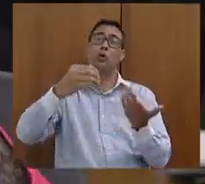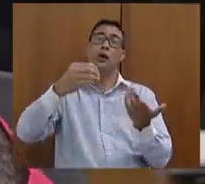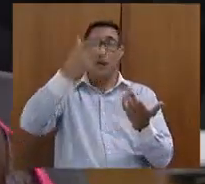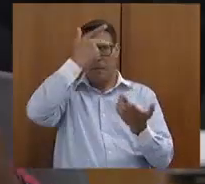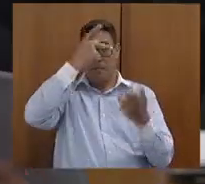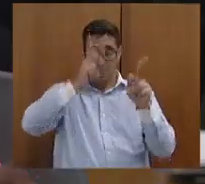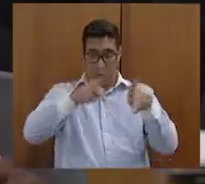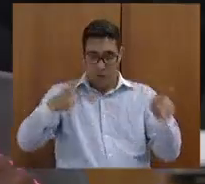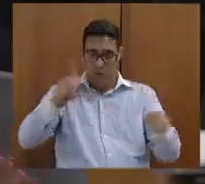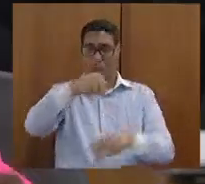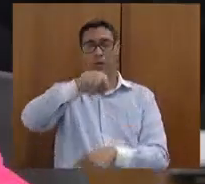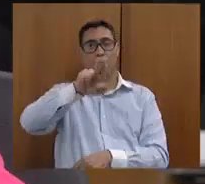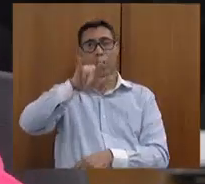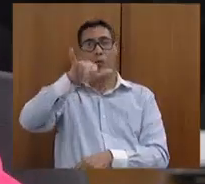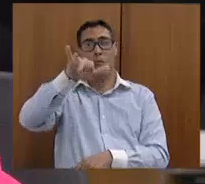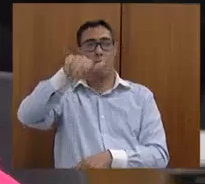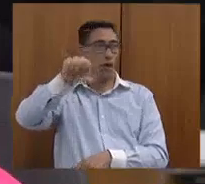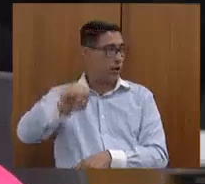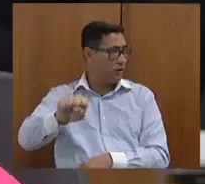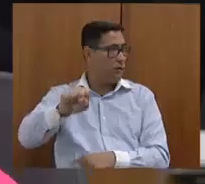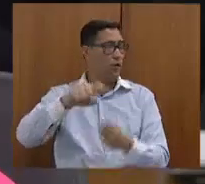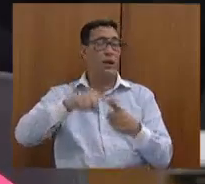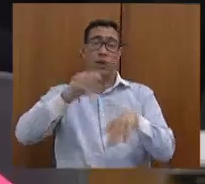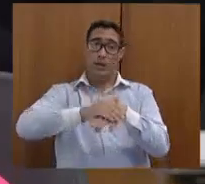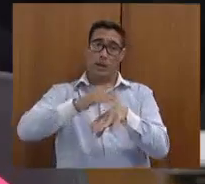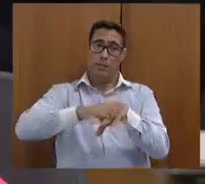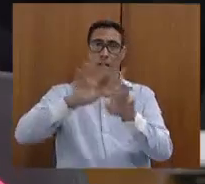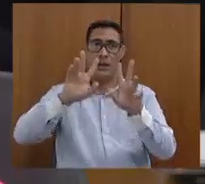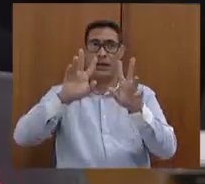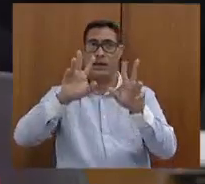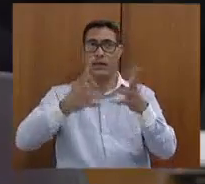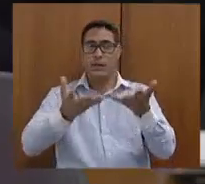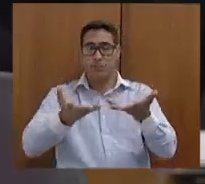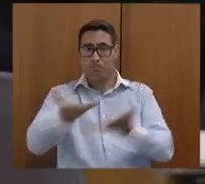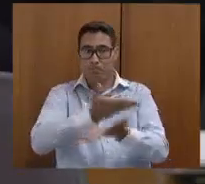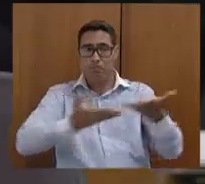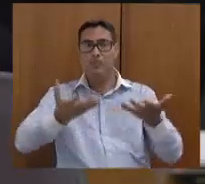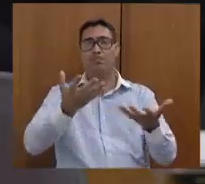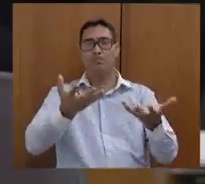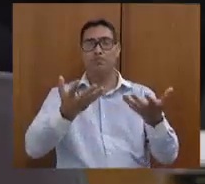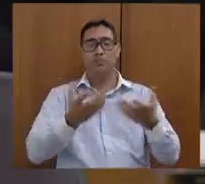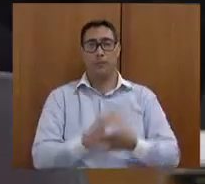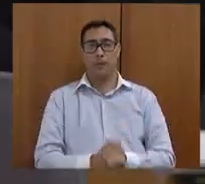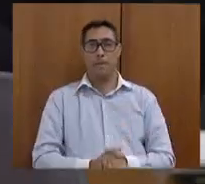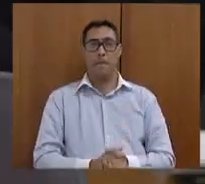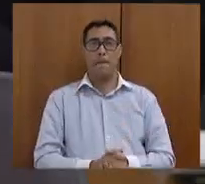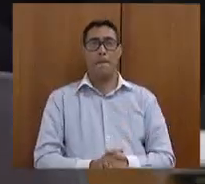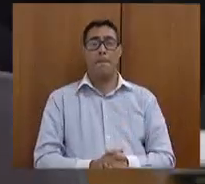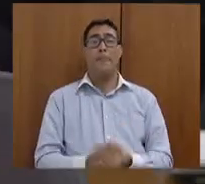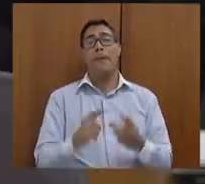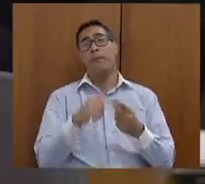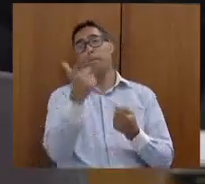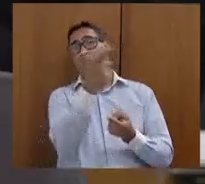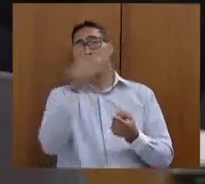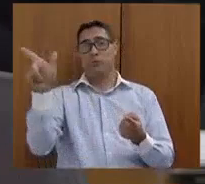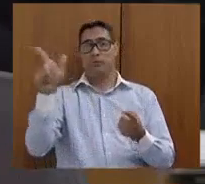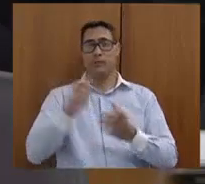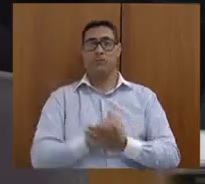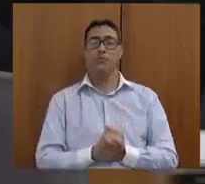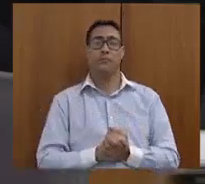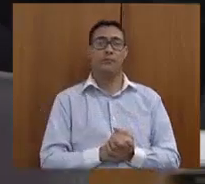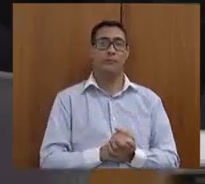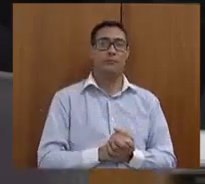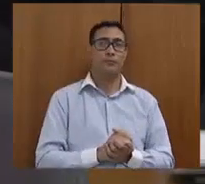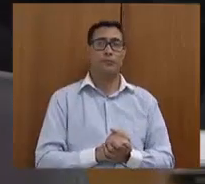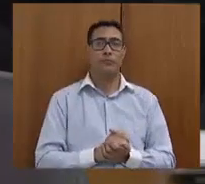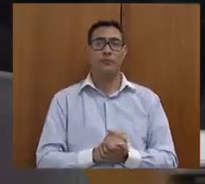isso é política de reparação e a gente não abre mão disso a outra coisa nós temos feito